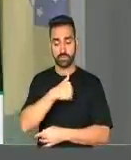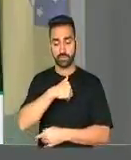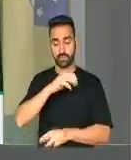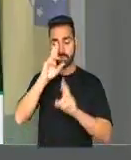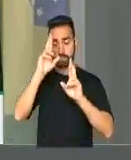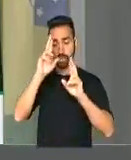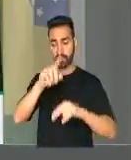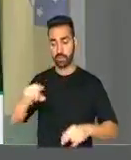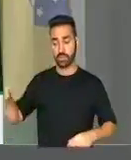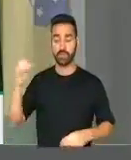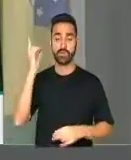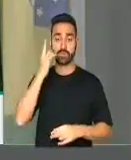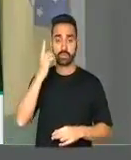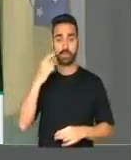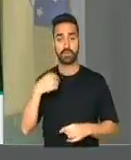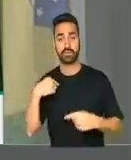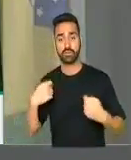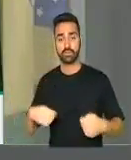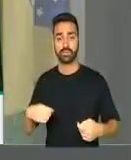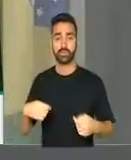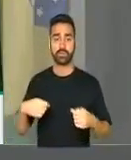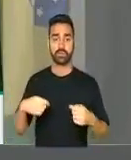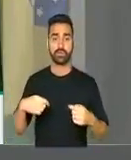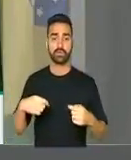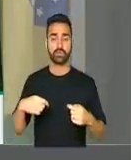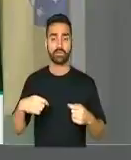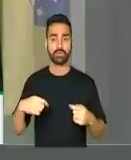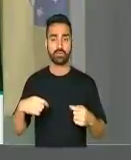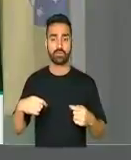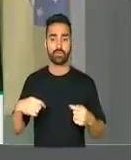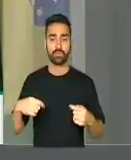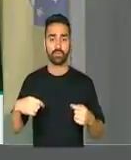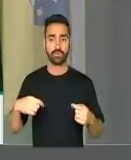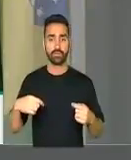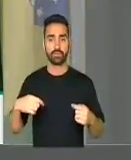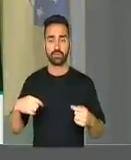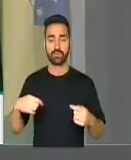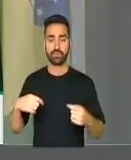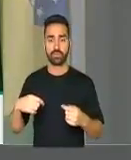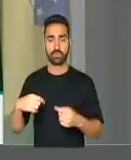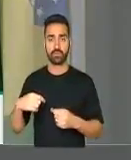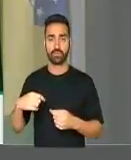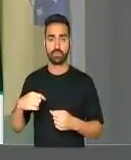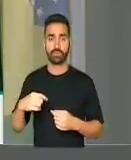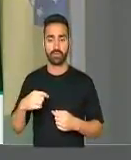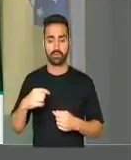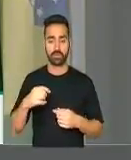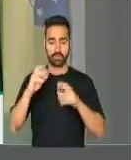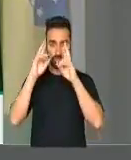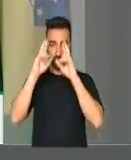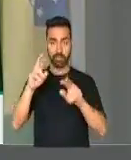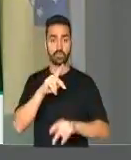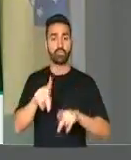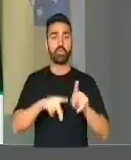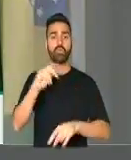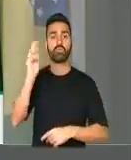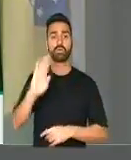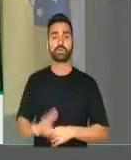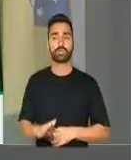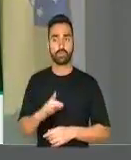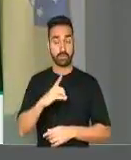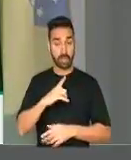que os parlamentares tenham o respeito com a população brasileira e levem em conta essas denúncias como elas estão sendo